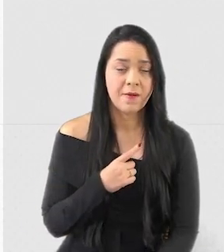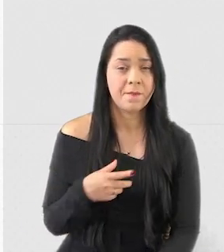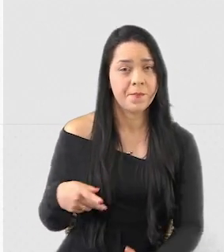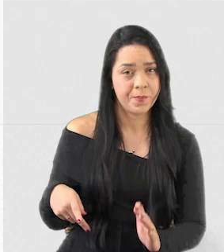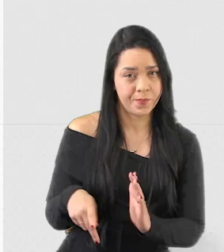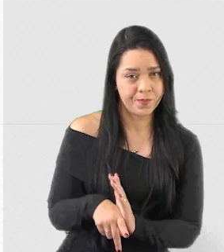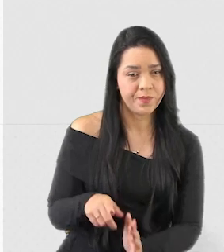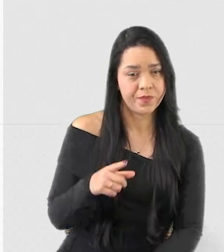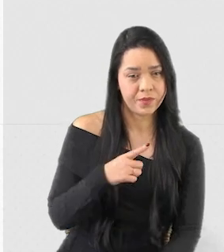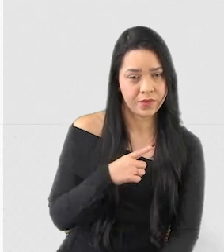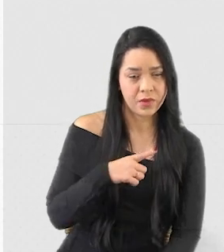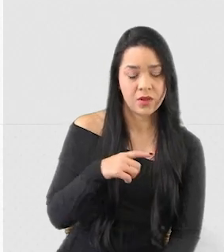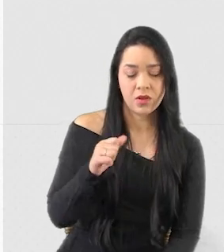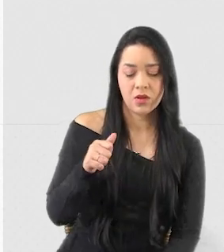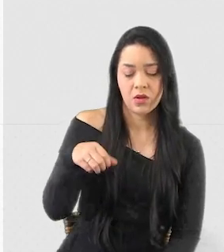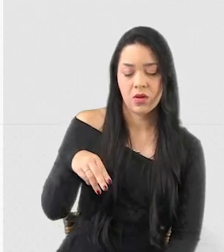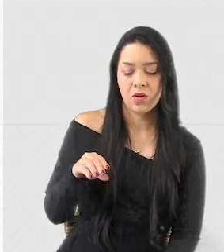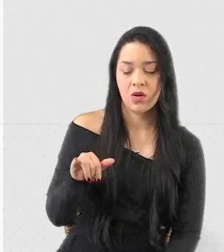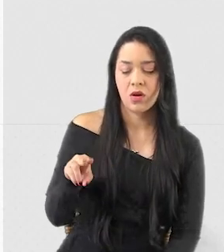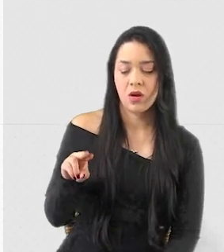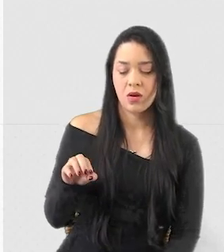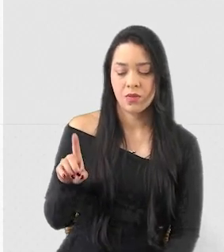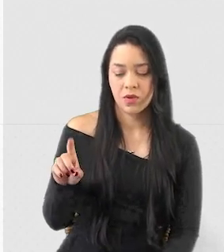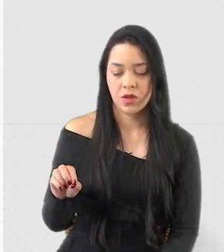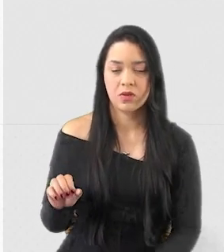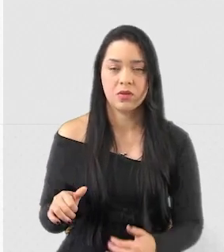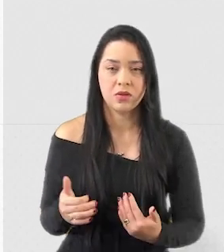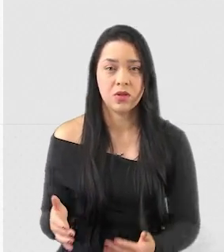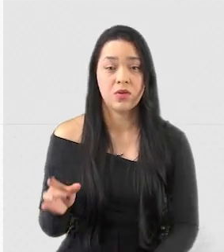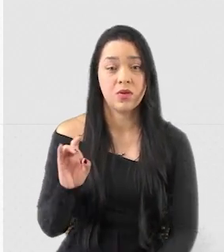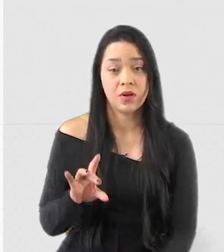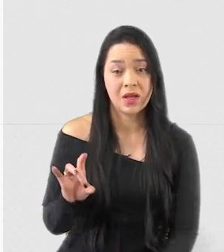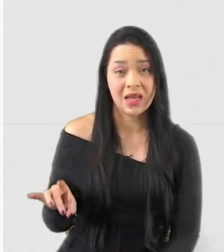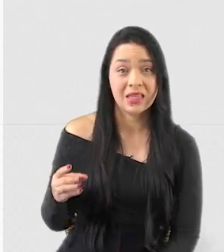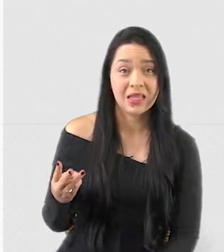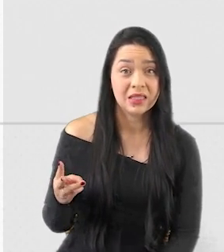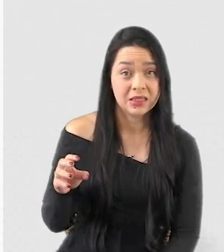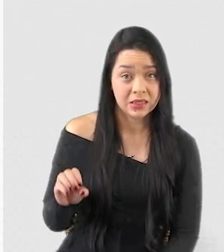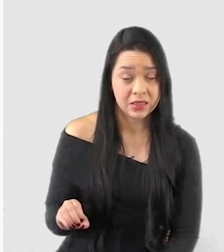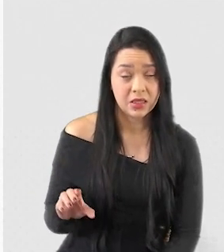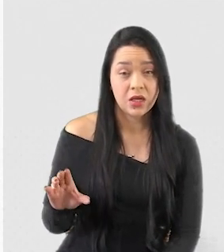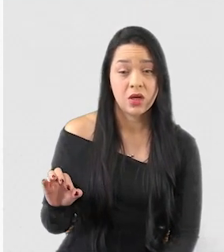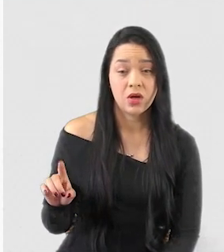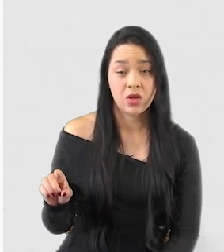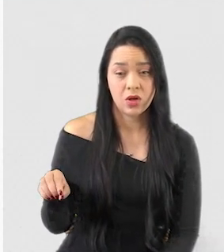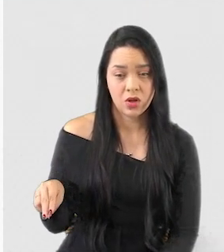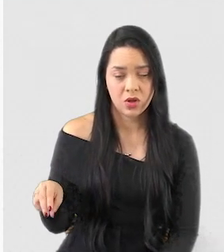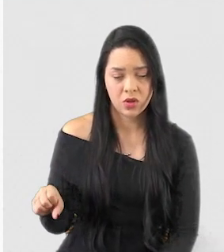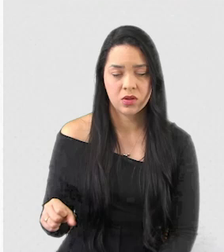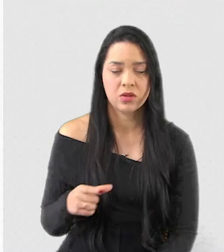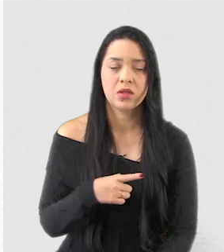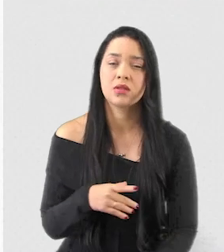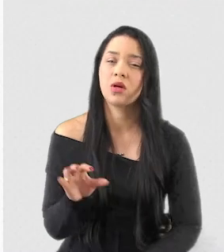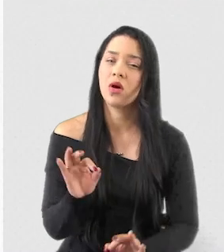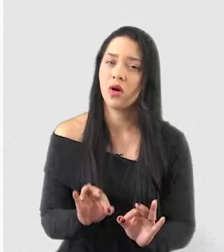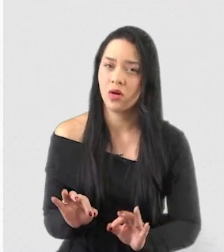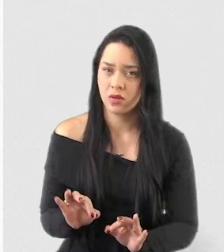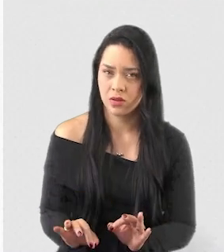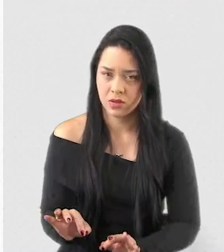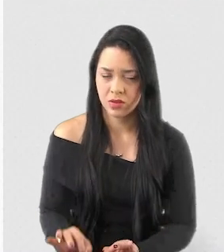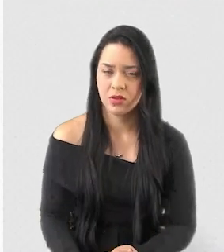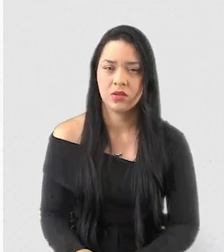especificidade de um aminoácido, tá? Então, cada trinca, pessoal, de códons, essa organização das